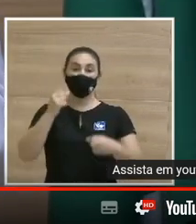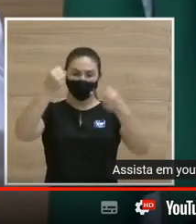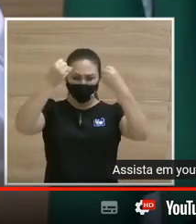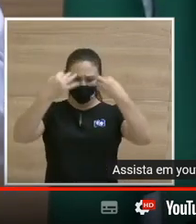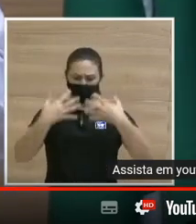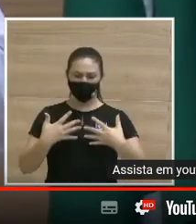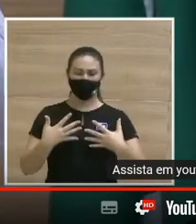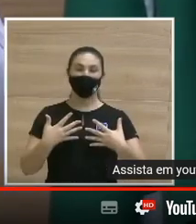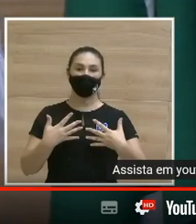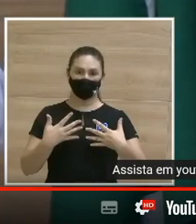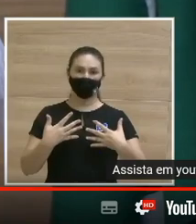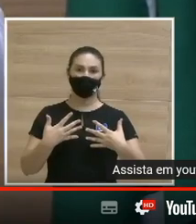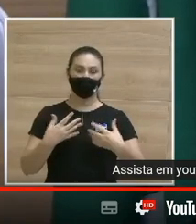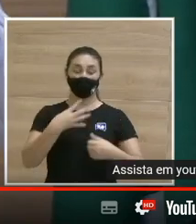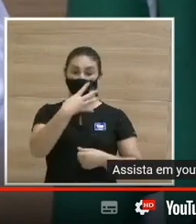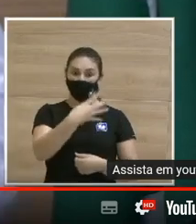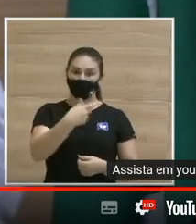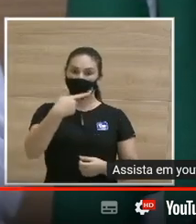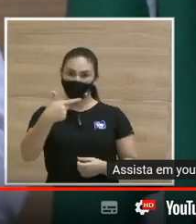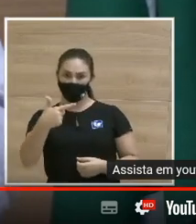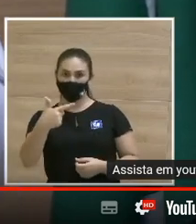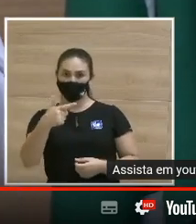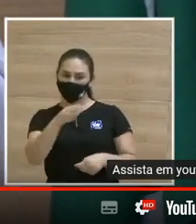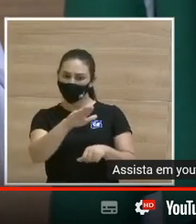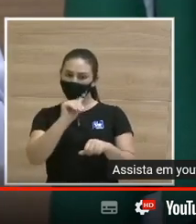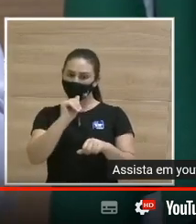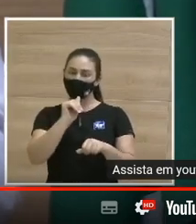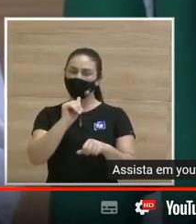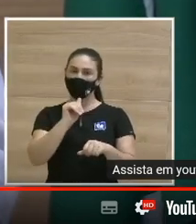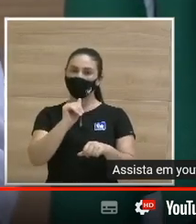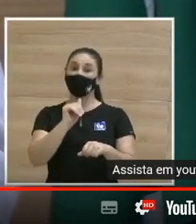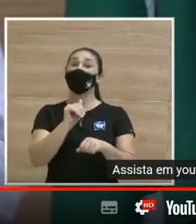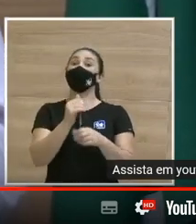para dar explicação. Mas quando 42 municípios chamam, a situação muda. Então.